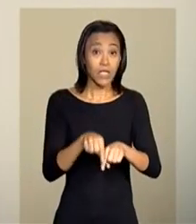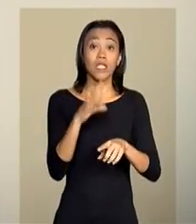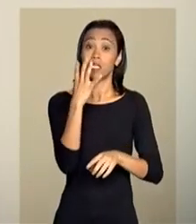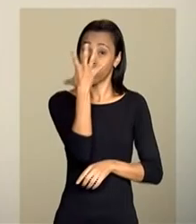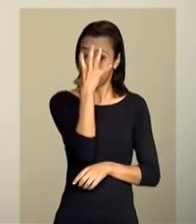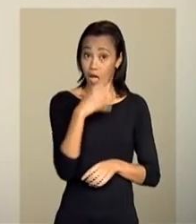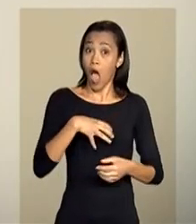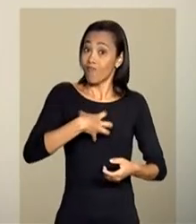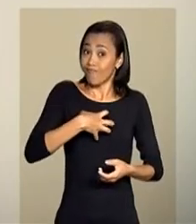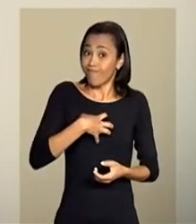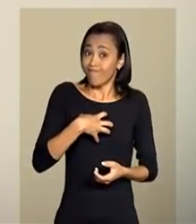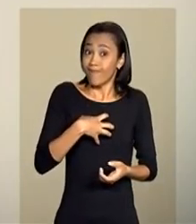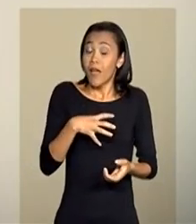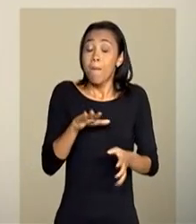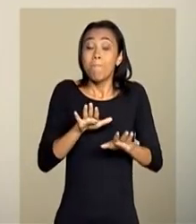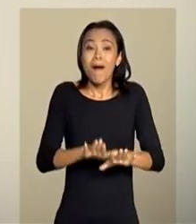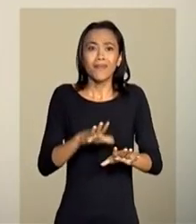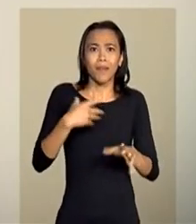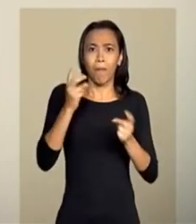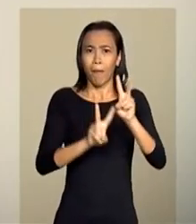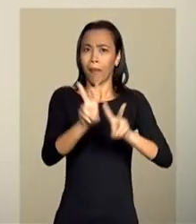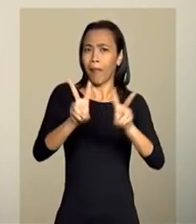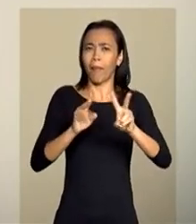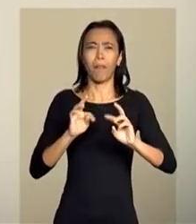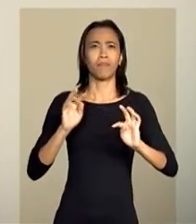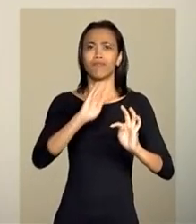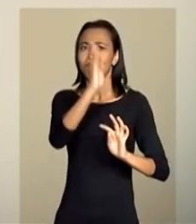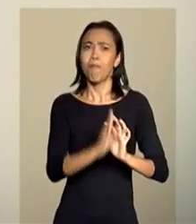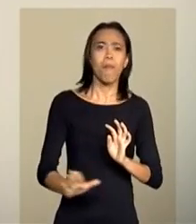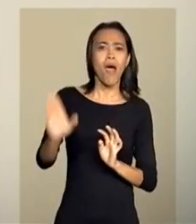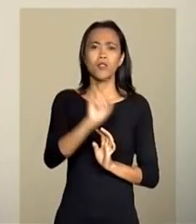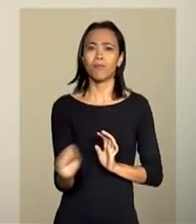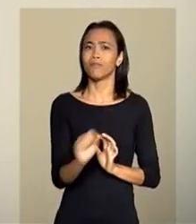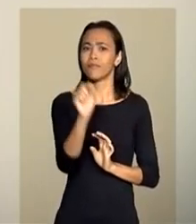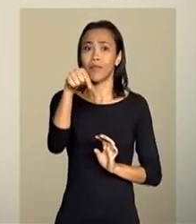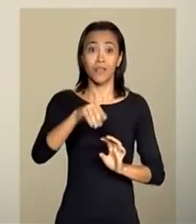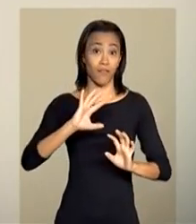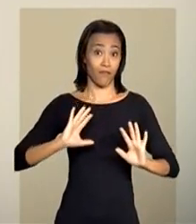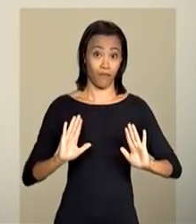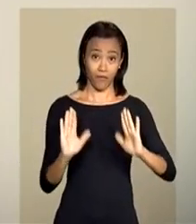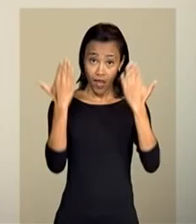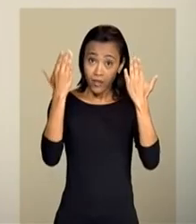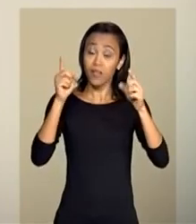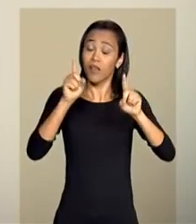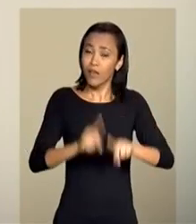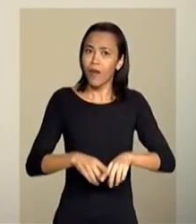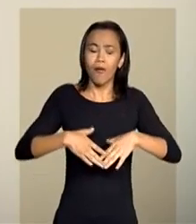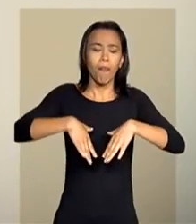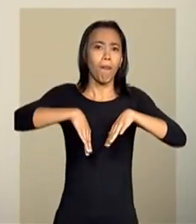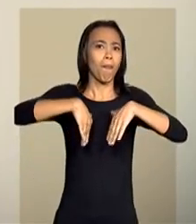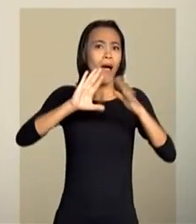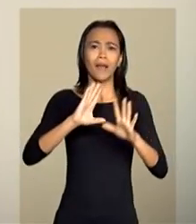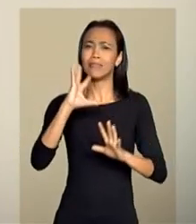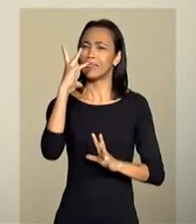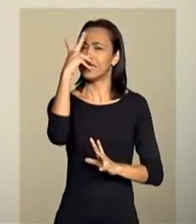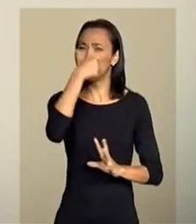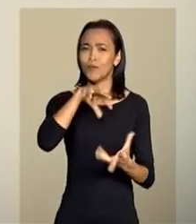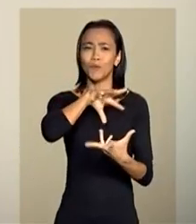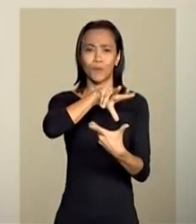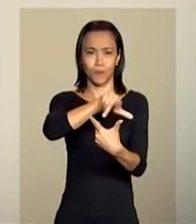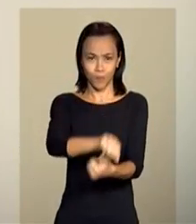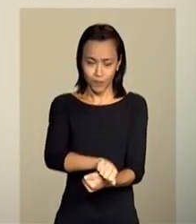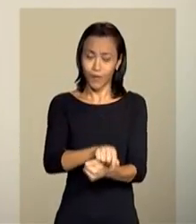Bahia mas tem muita gente pulando o carnaval pelo país afora nesta festa que é uma das festas mais lindas do